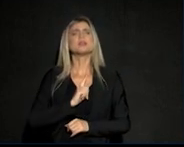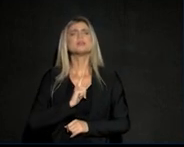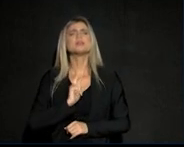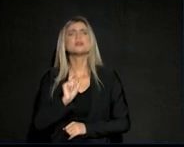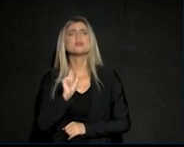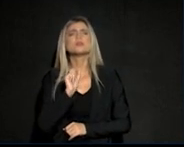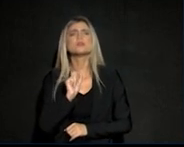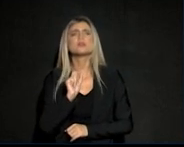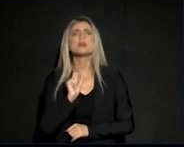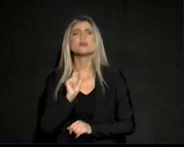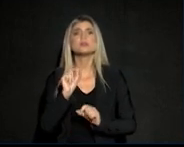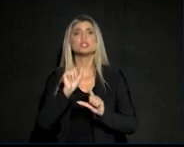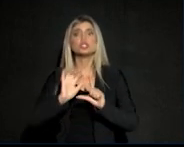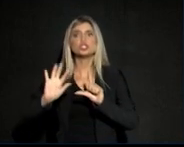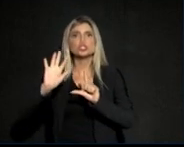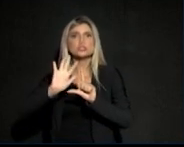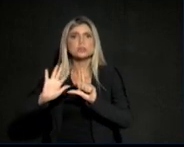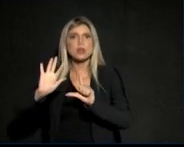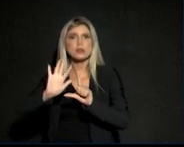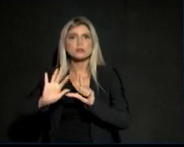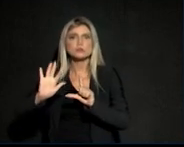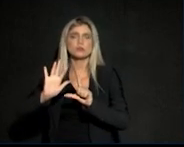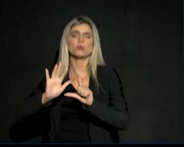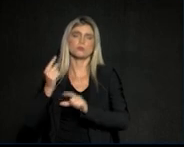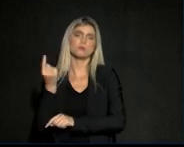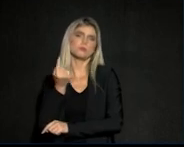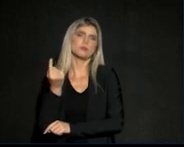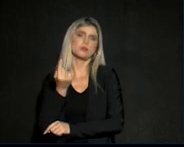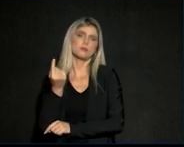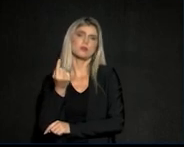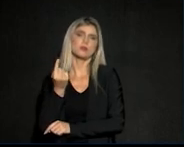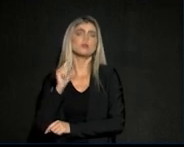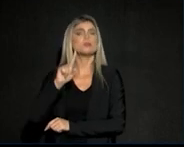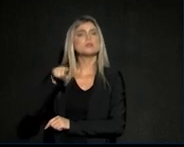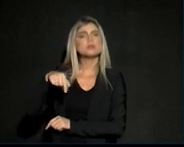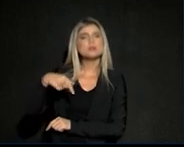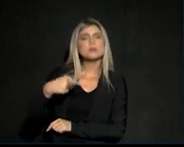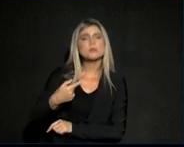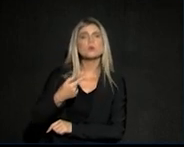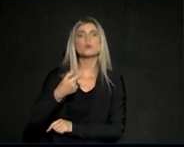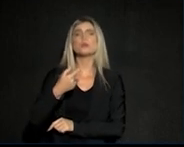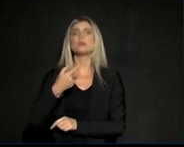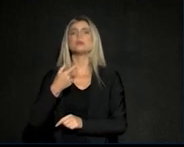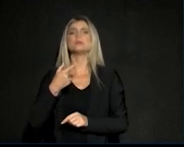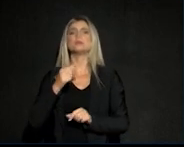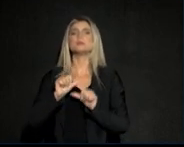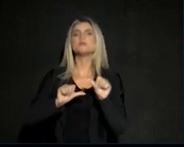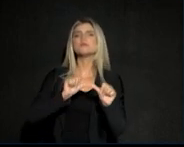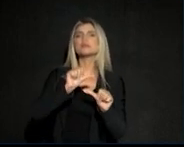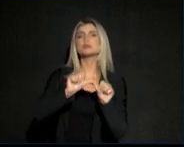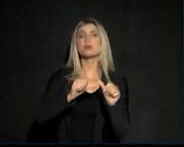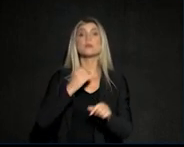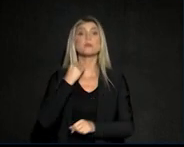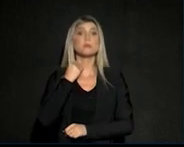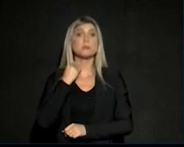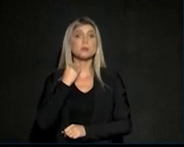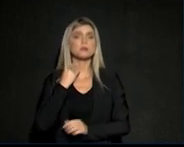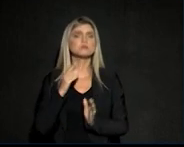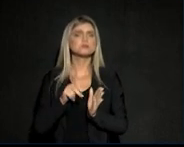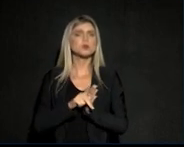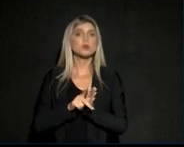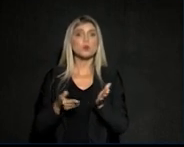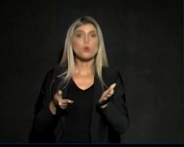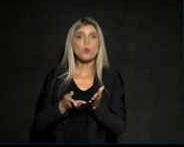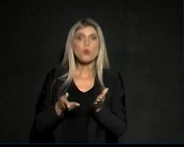banco digitalizou primeiro um bilhão de indianos depois de bancários ou e aí você joga nos mercados e eu tenho uma plataforma